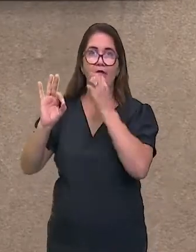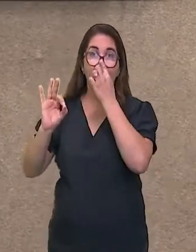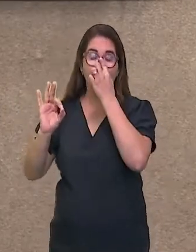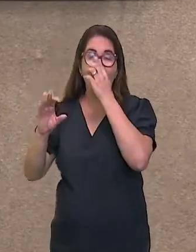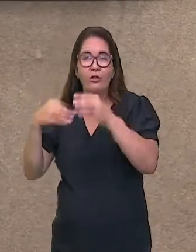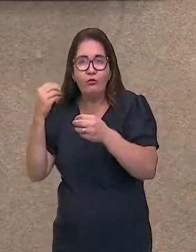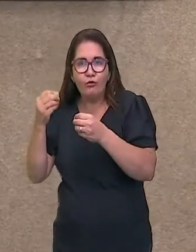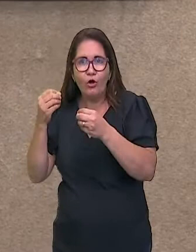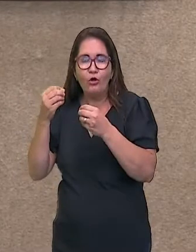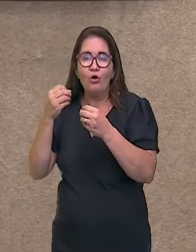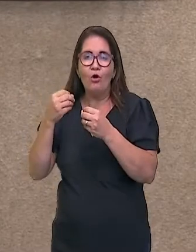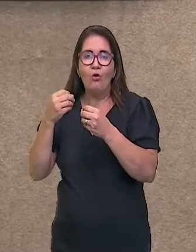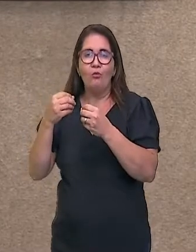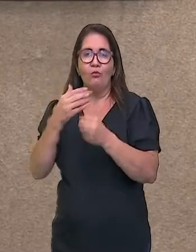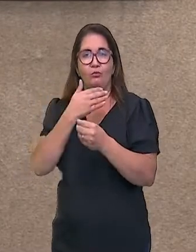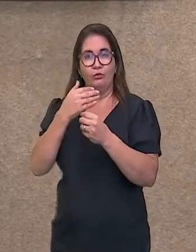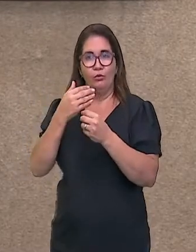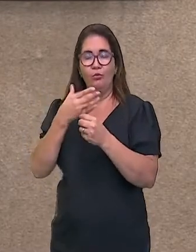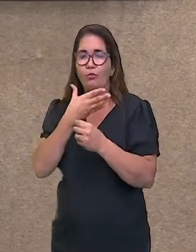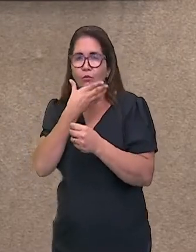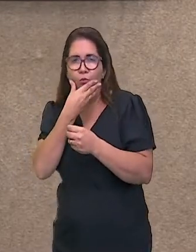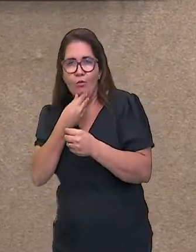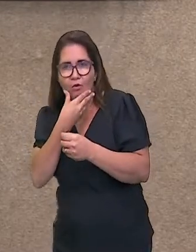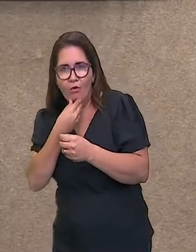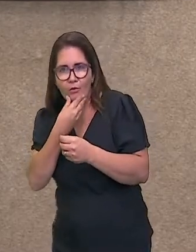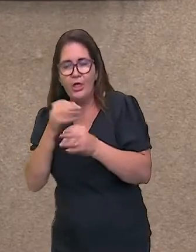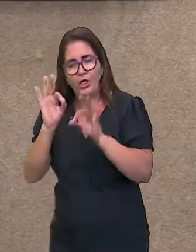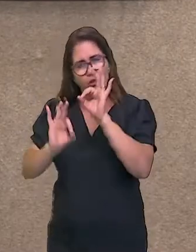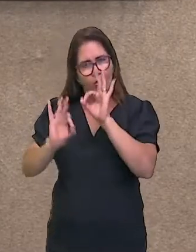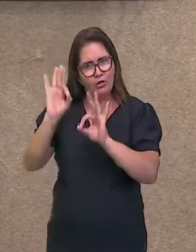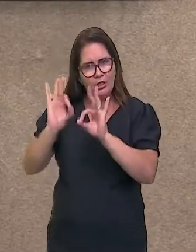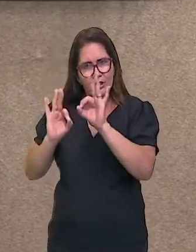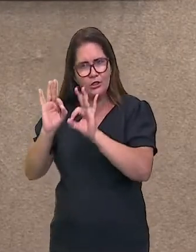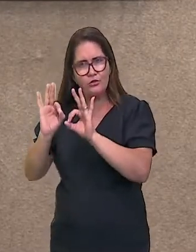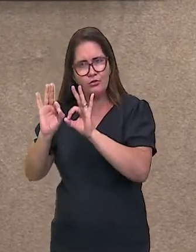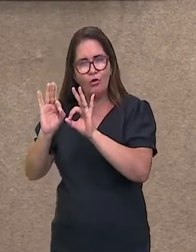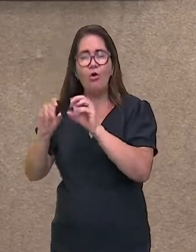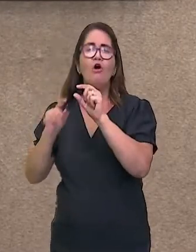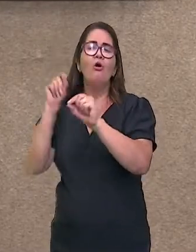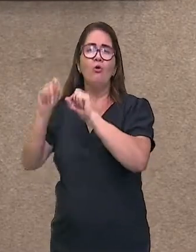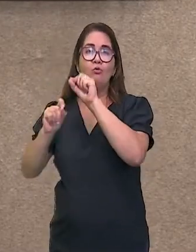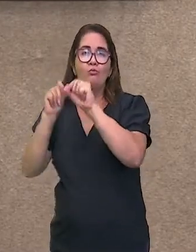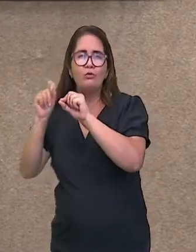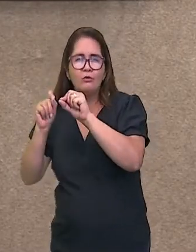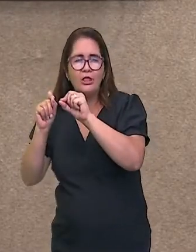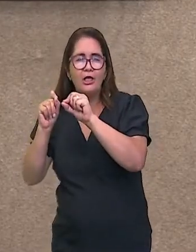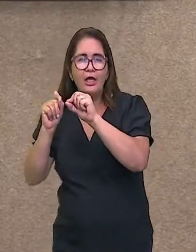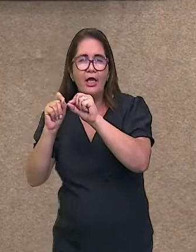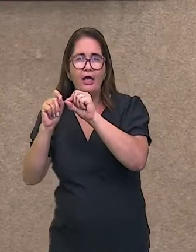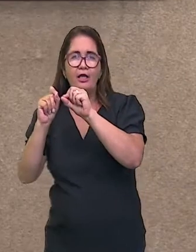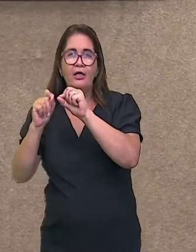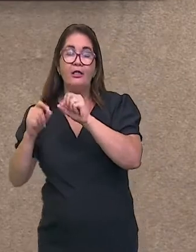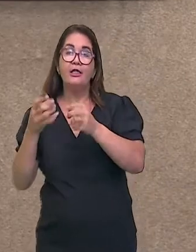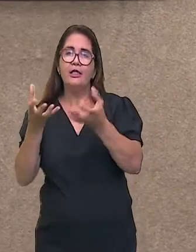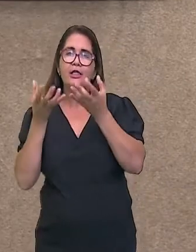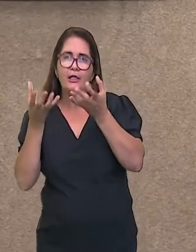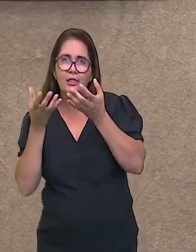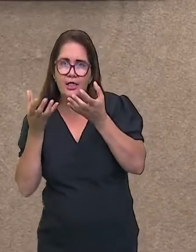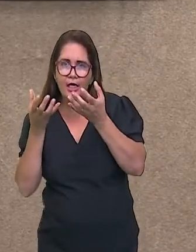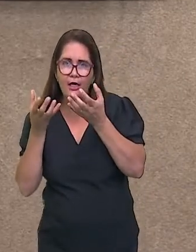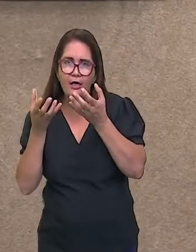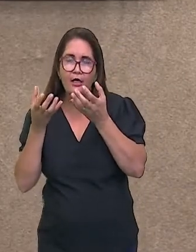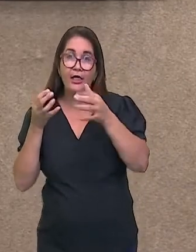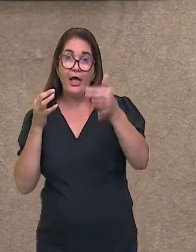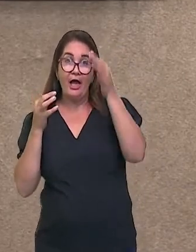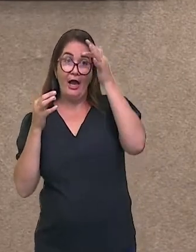von Schlieffen e consistia basicamente em uma manobra para envolver as tropas